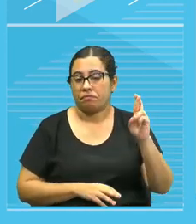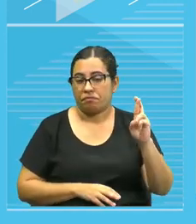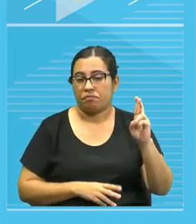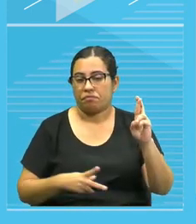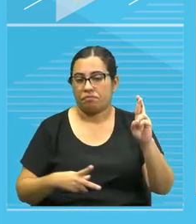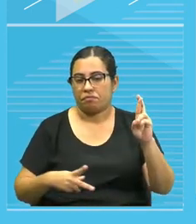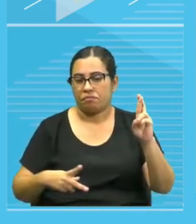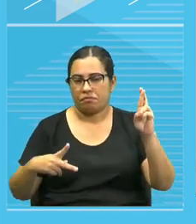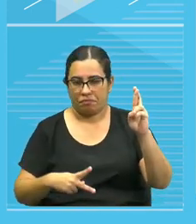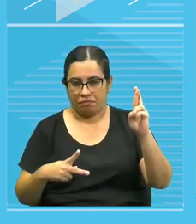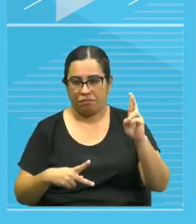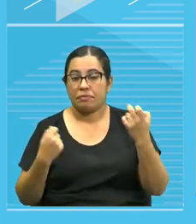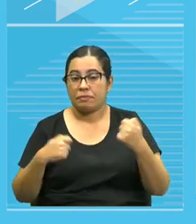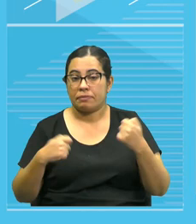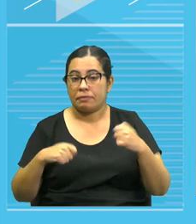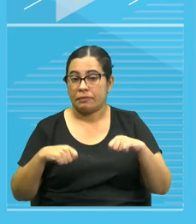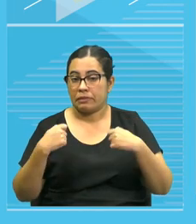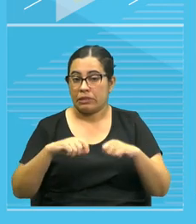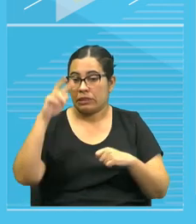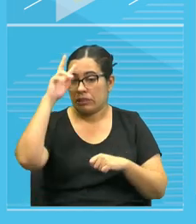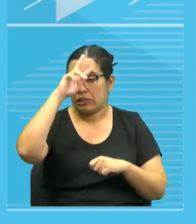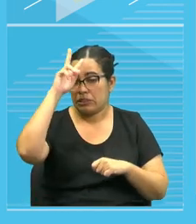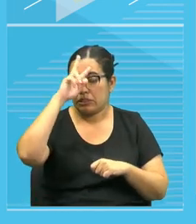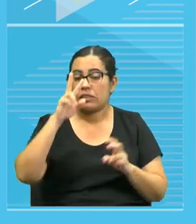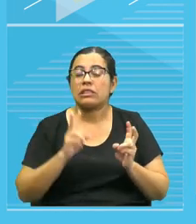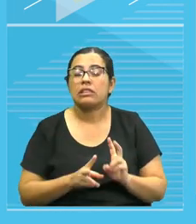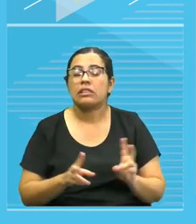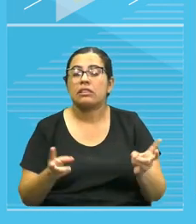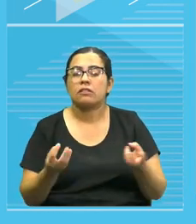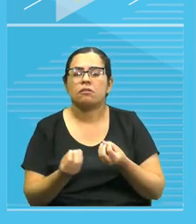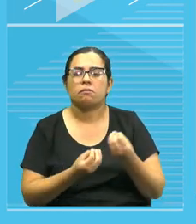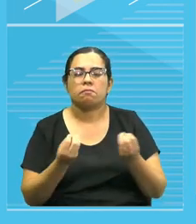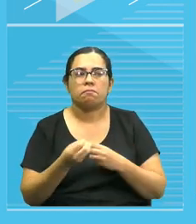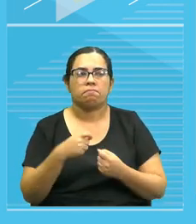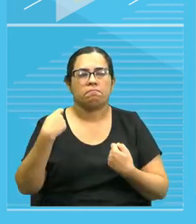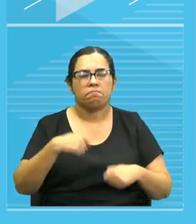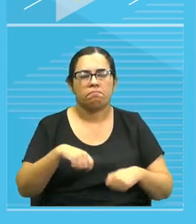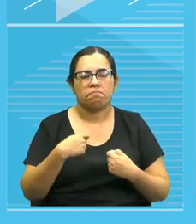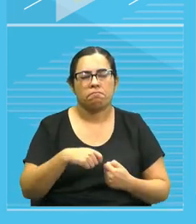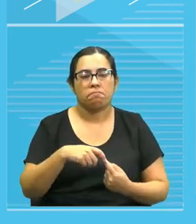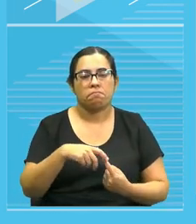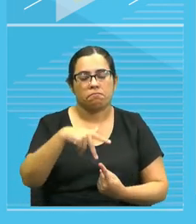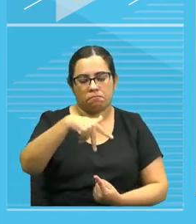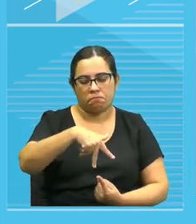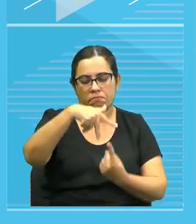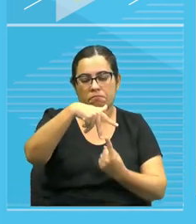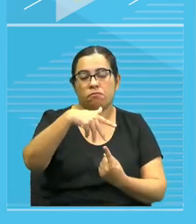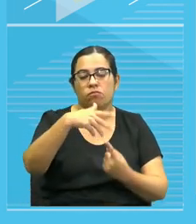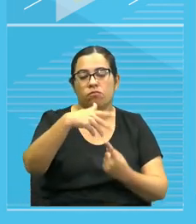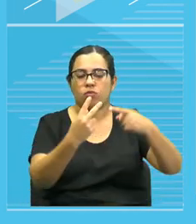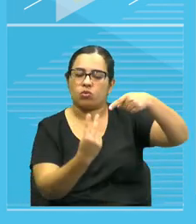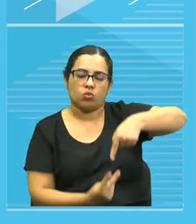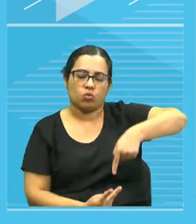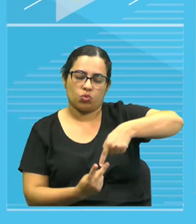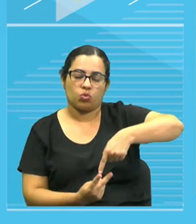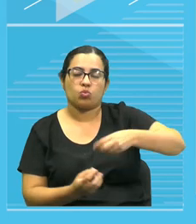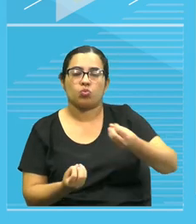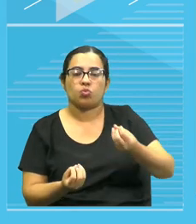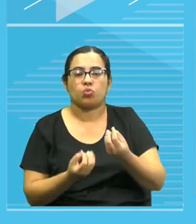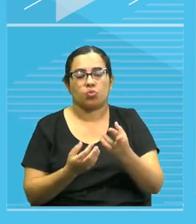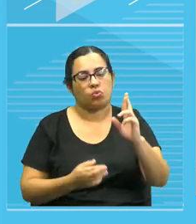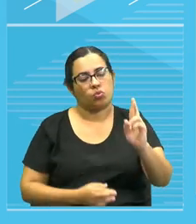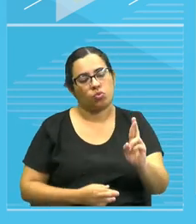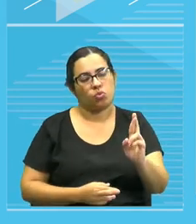os produtos lembrem-se que você sempre vai fazer uma setinha dos reagentes em direção ao produto